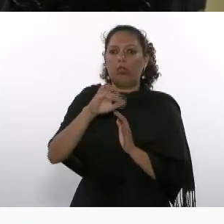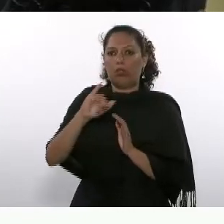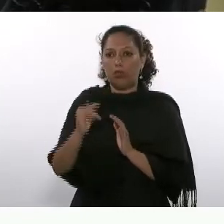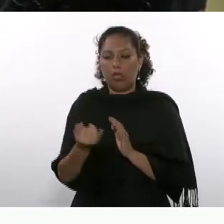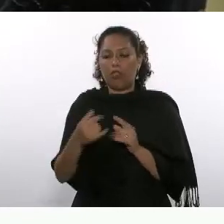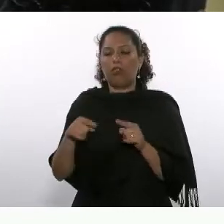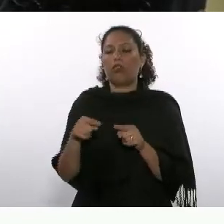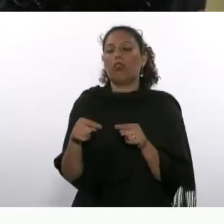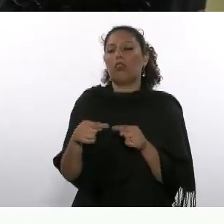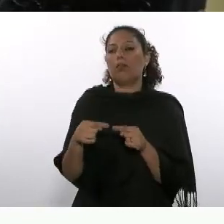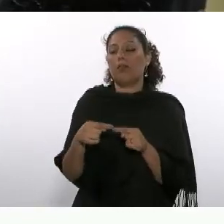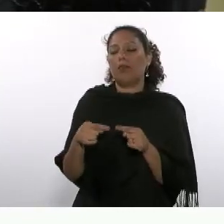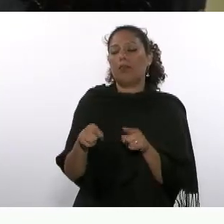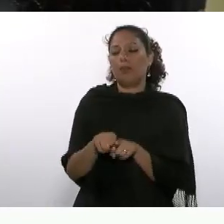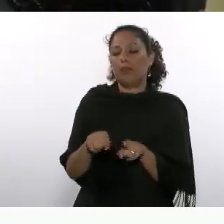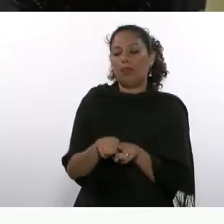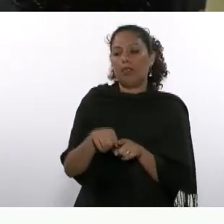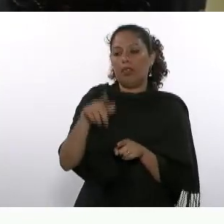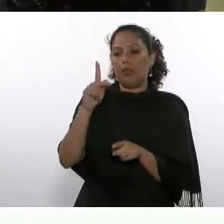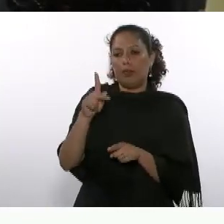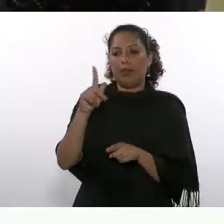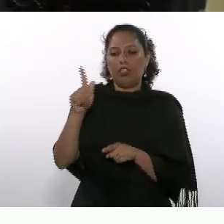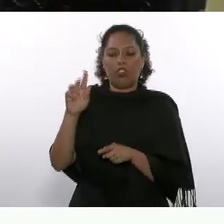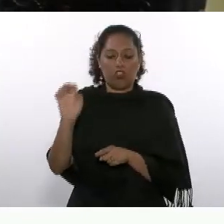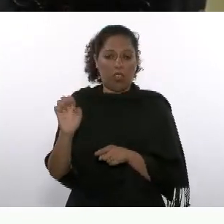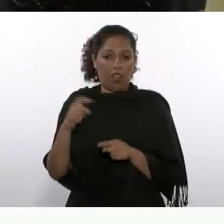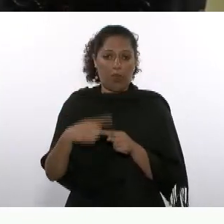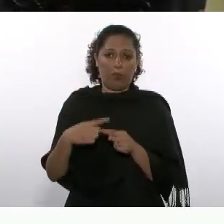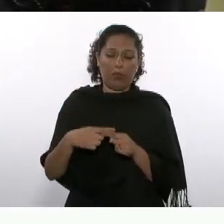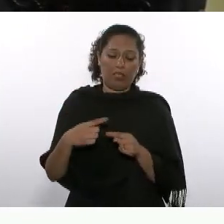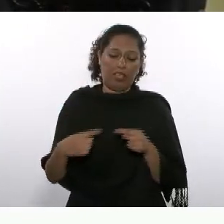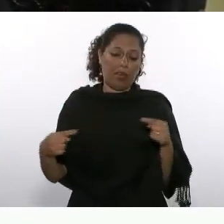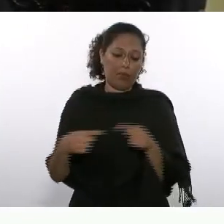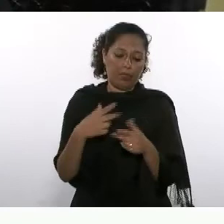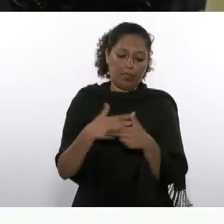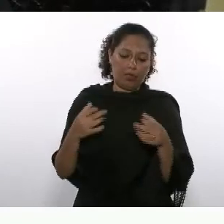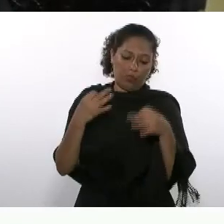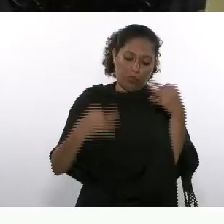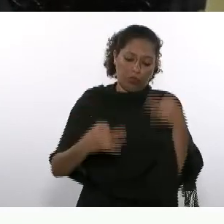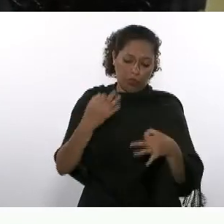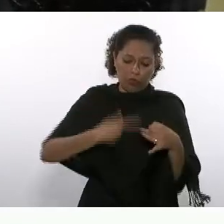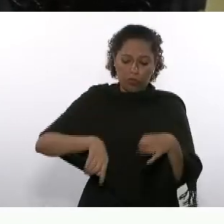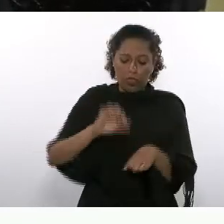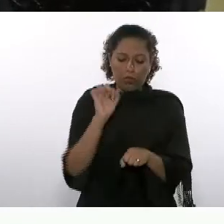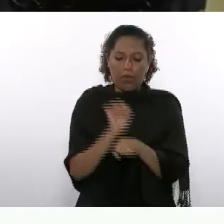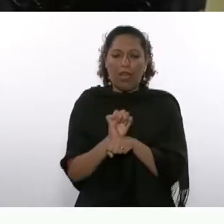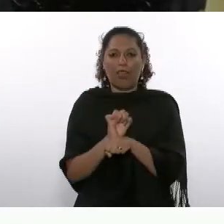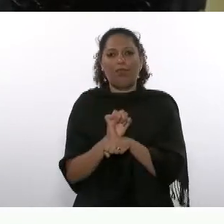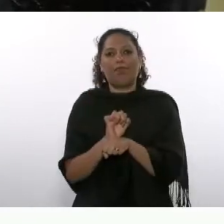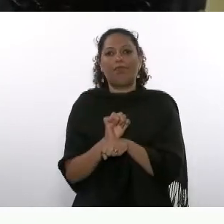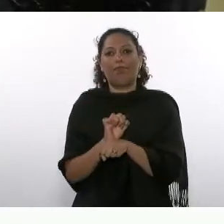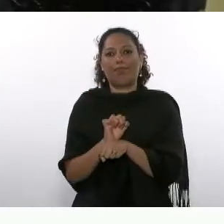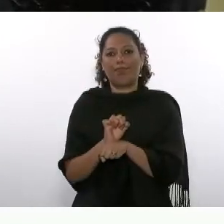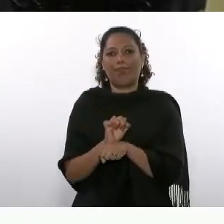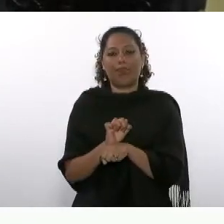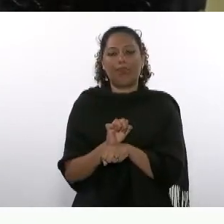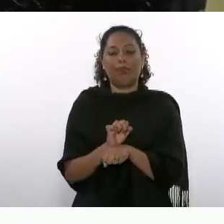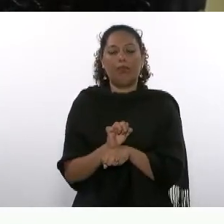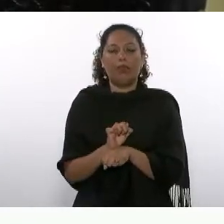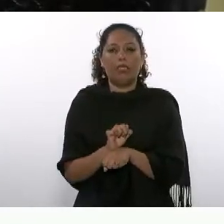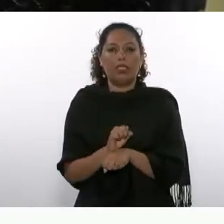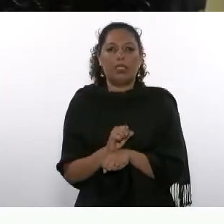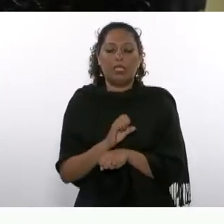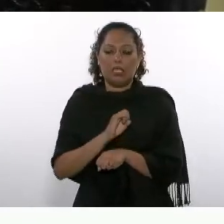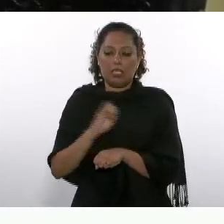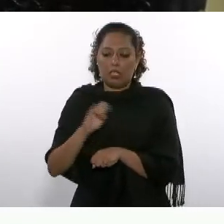PGE, que cria imbróglio jurídico nessa relação, e a gente conseguiria ali, com